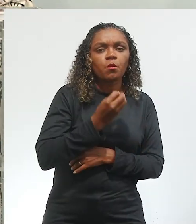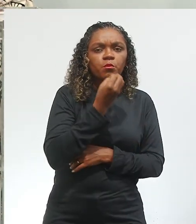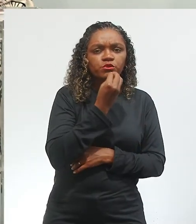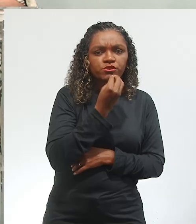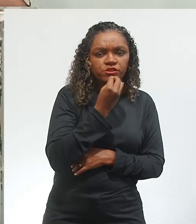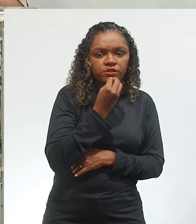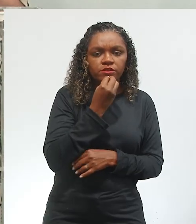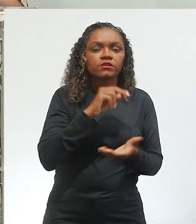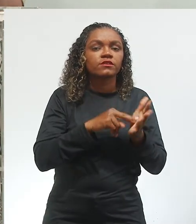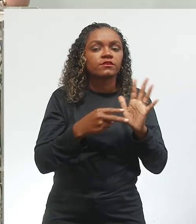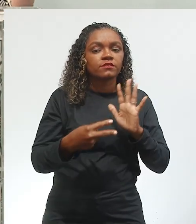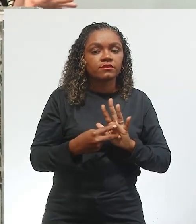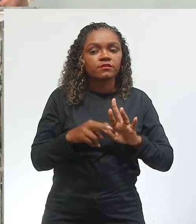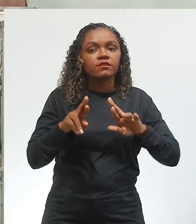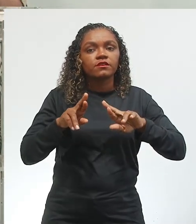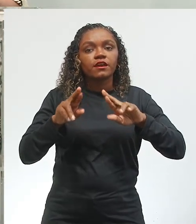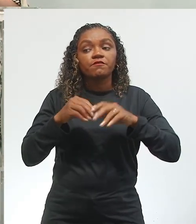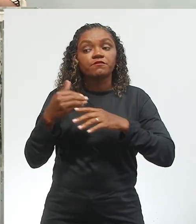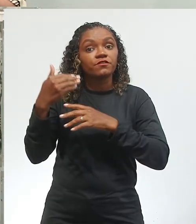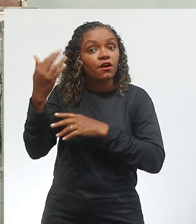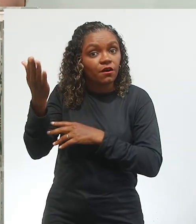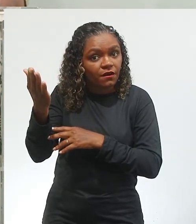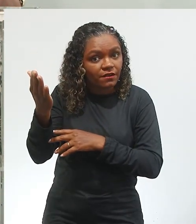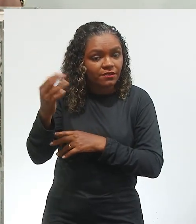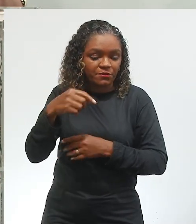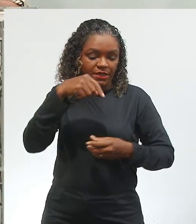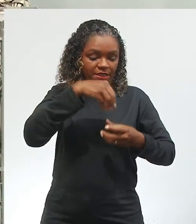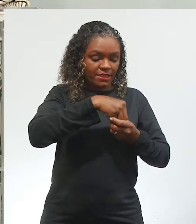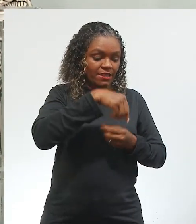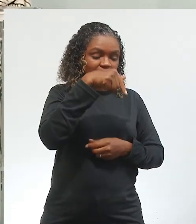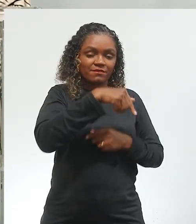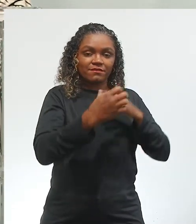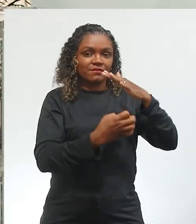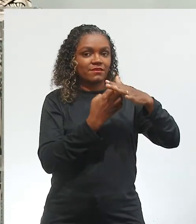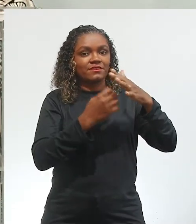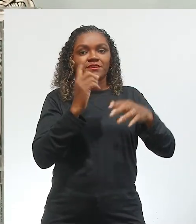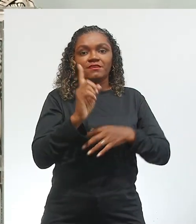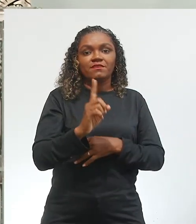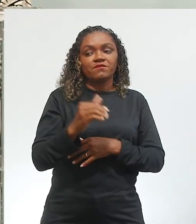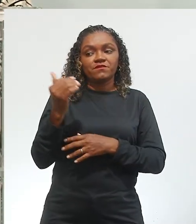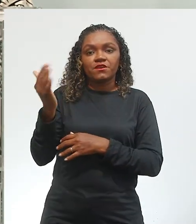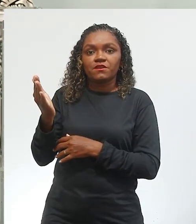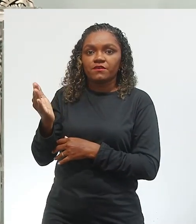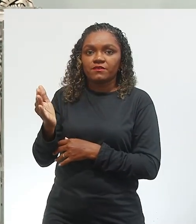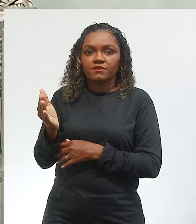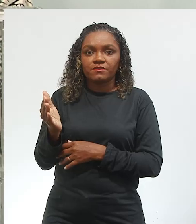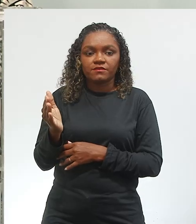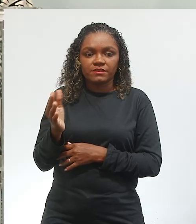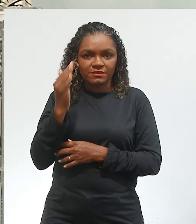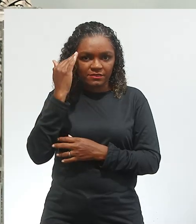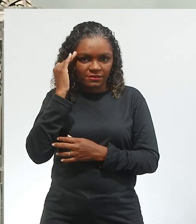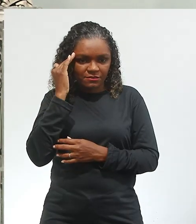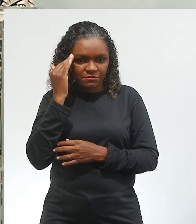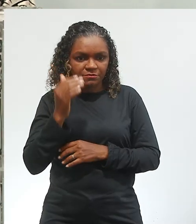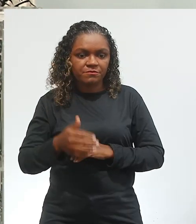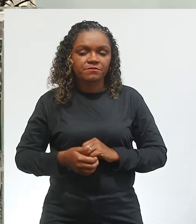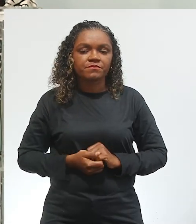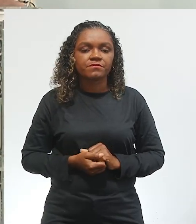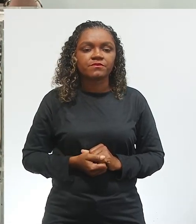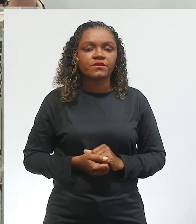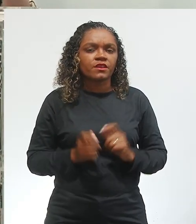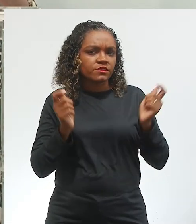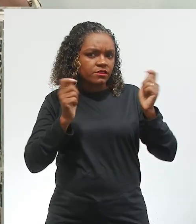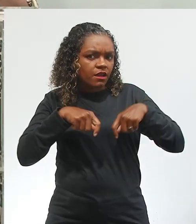ameaças, lembrando que as oportunidades e ameaças são externas e as forças e fraquezas, elas são